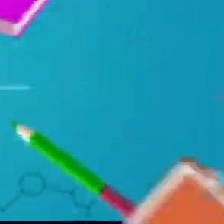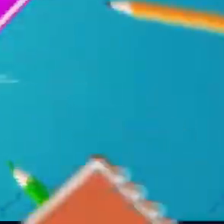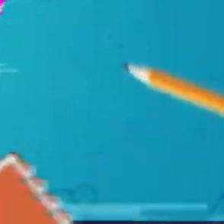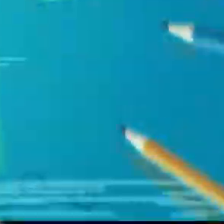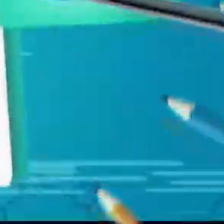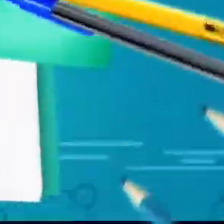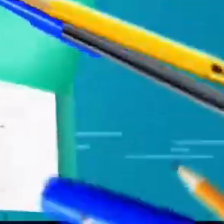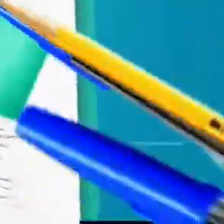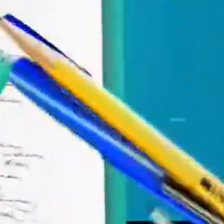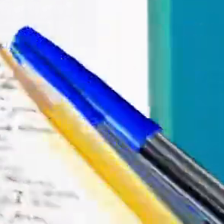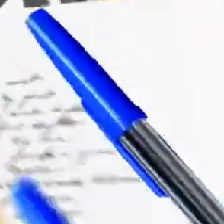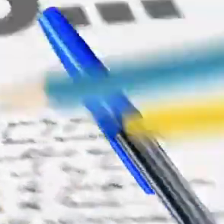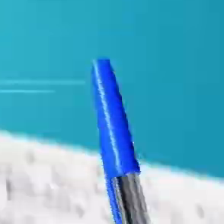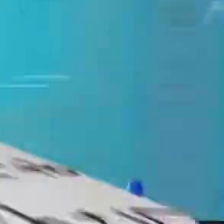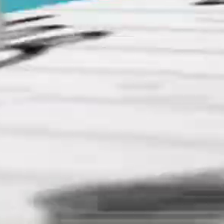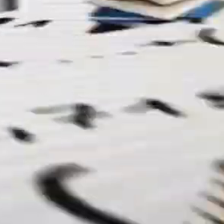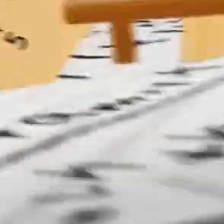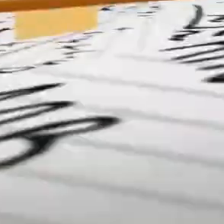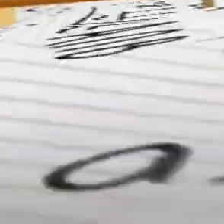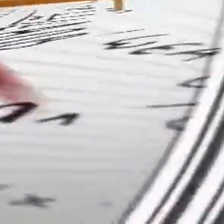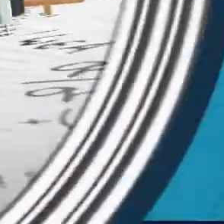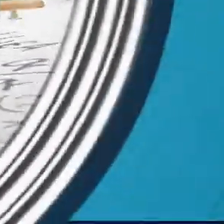E aí